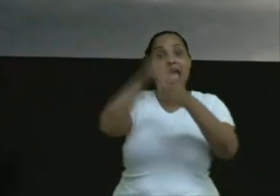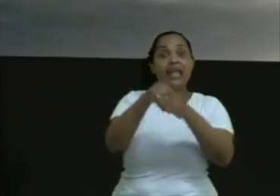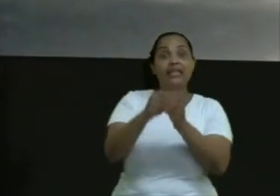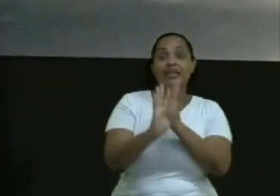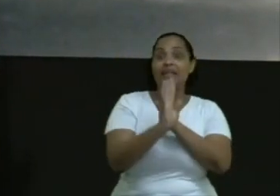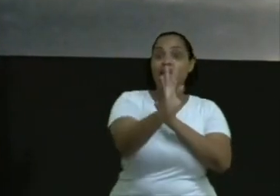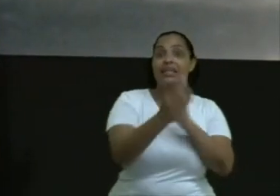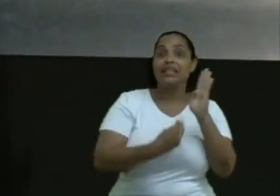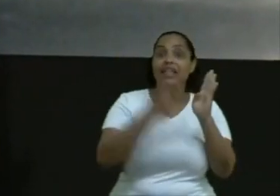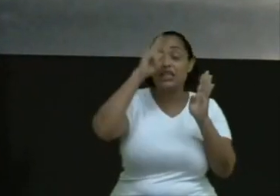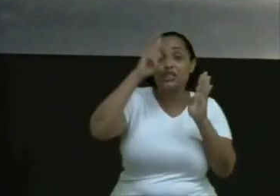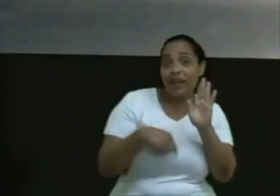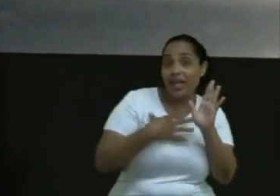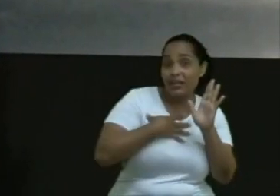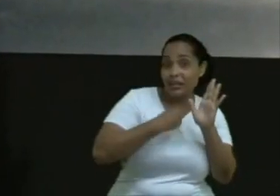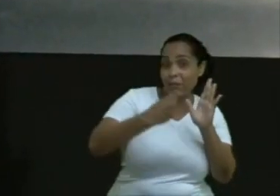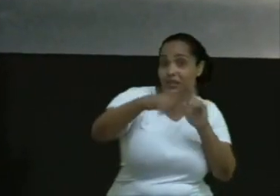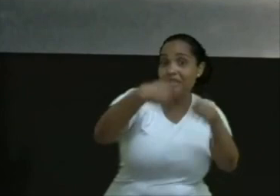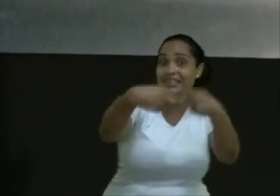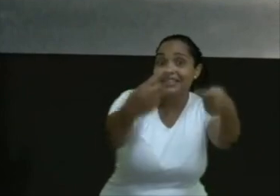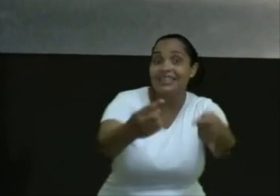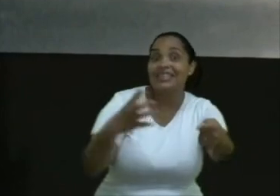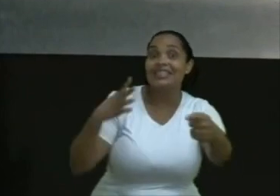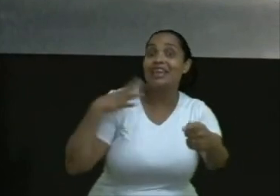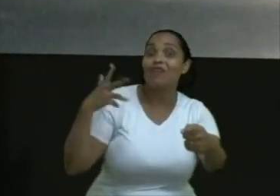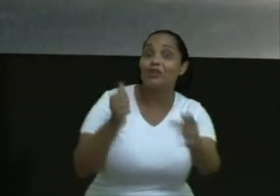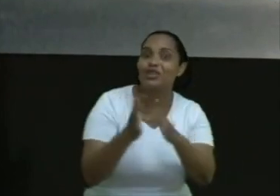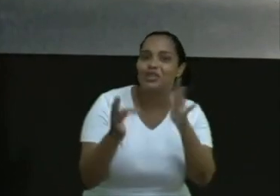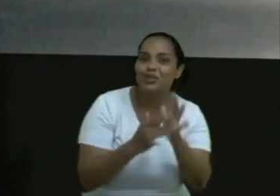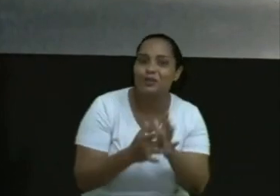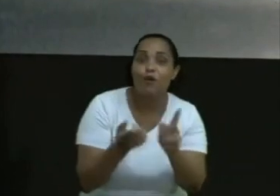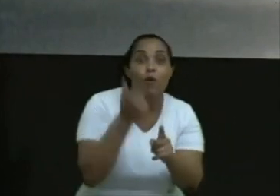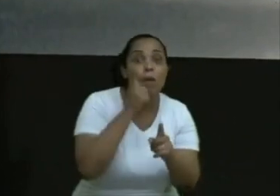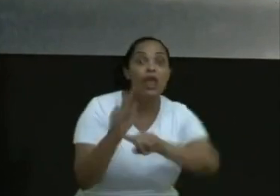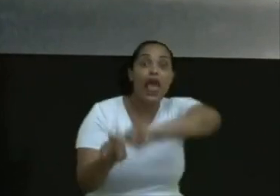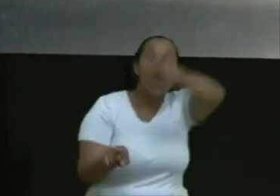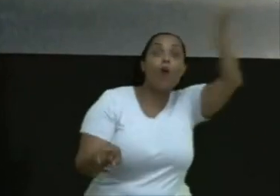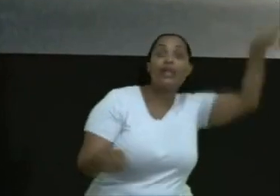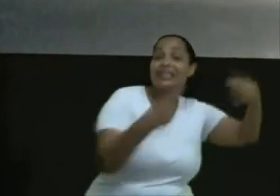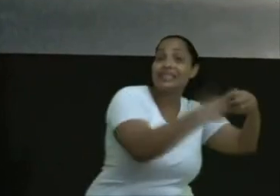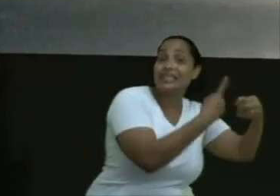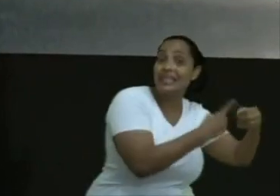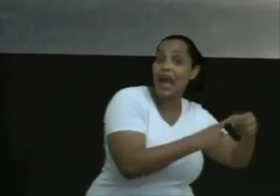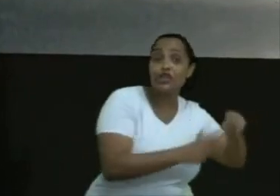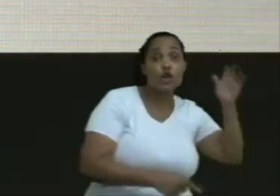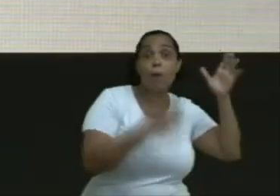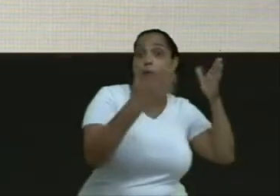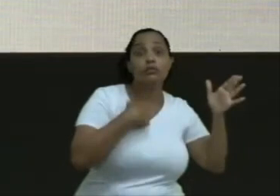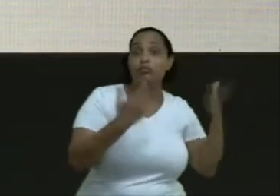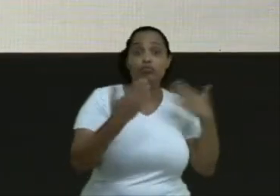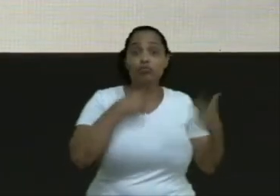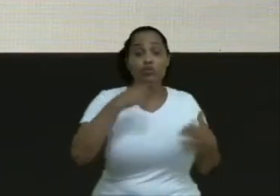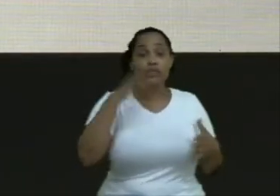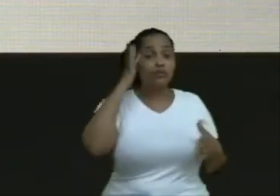da vinda do Salvador Jesus. Está na genealogia de Jesus, uma moabita, uma estrangeira, uma improvável.